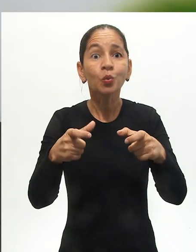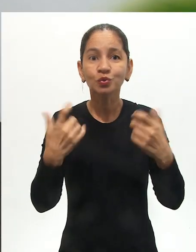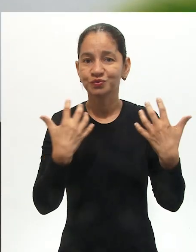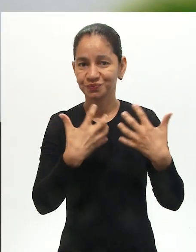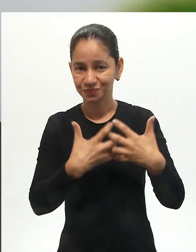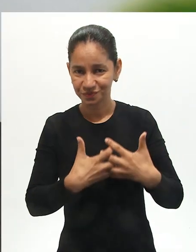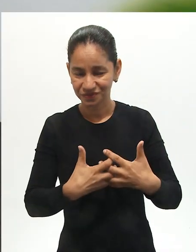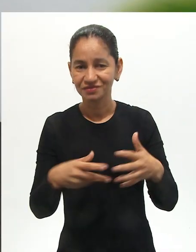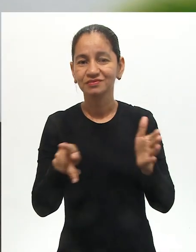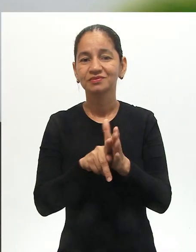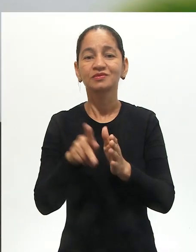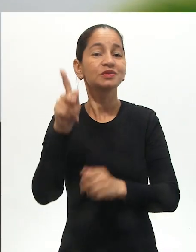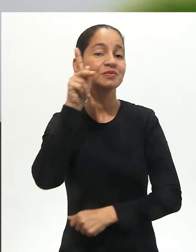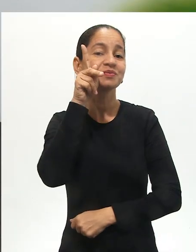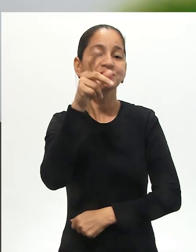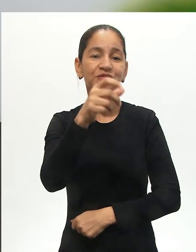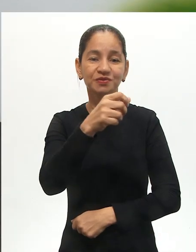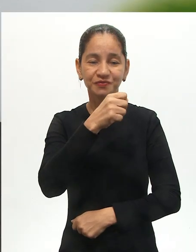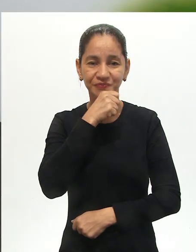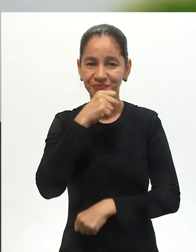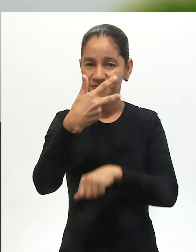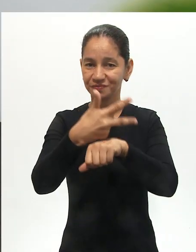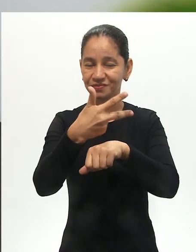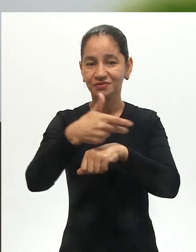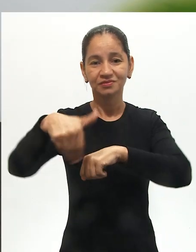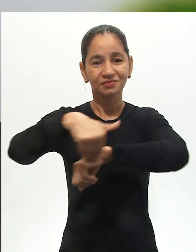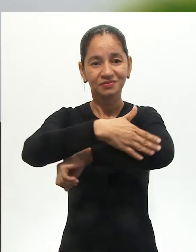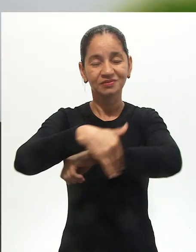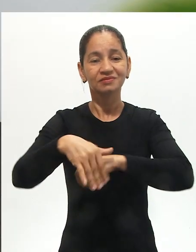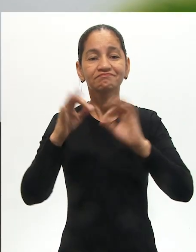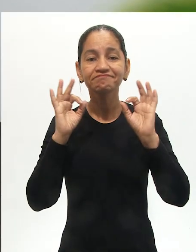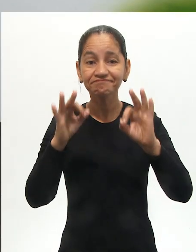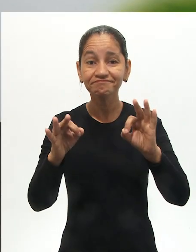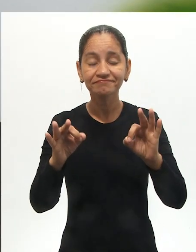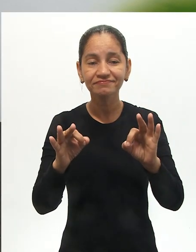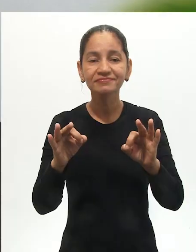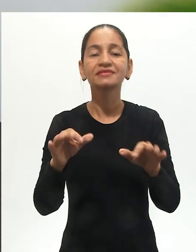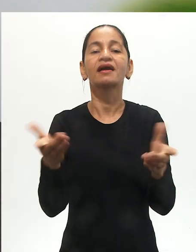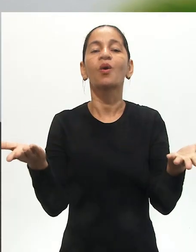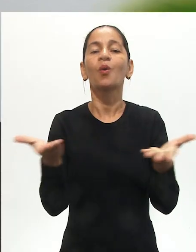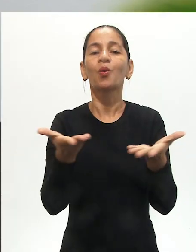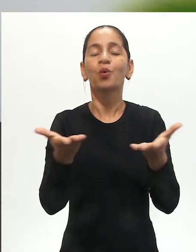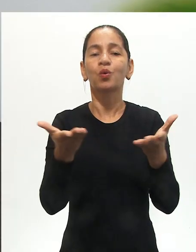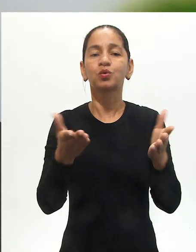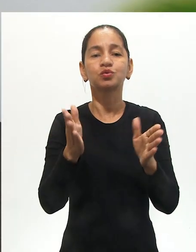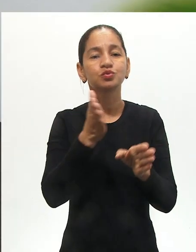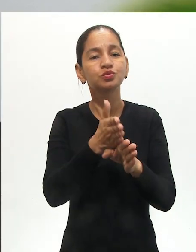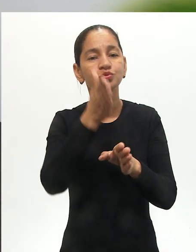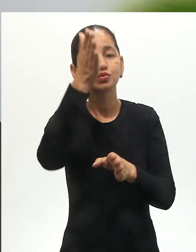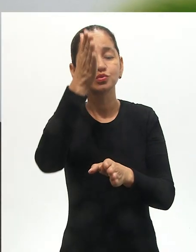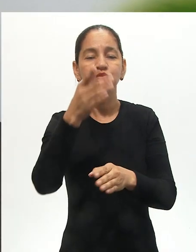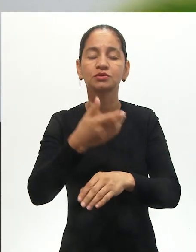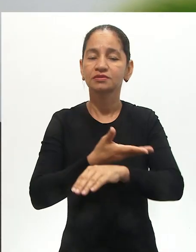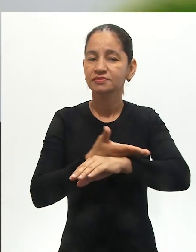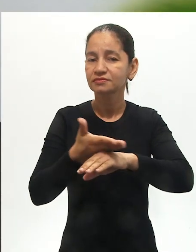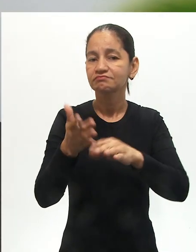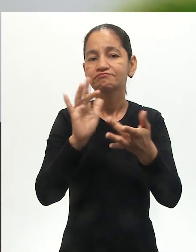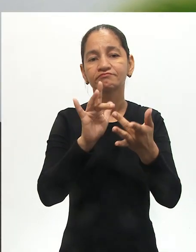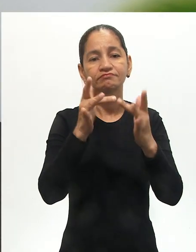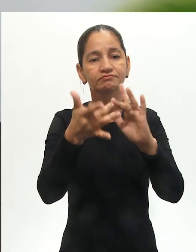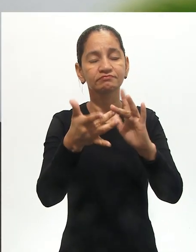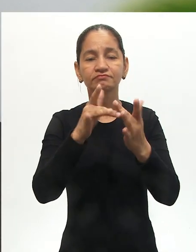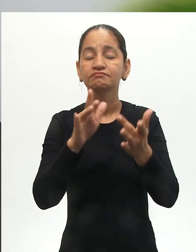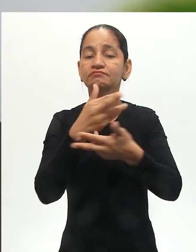no campus Porto Velho, Zona Norte, na Avenida Jorge Teixeira. Temos no cenário à minha direita